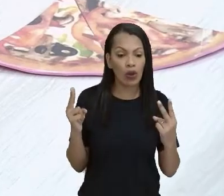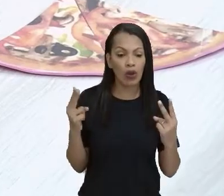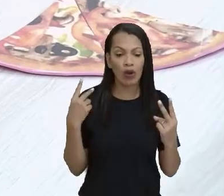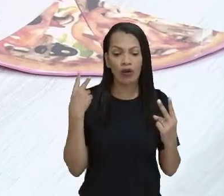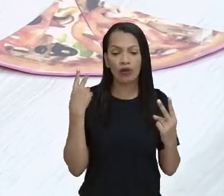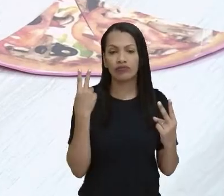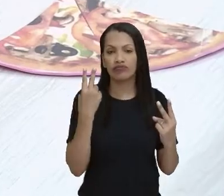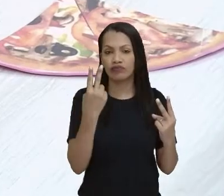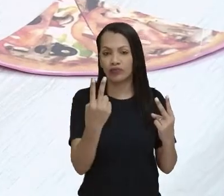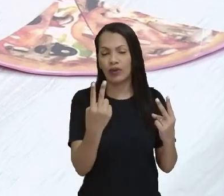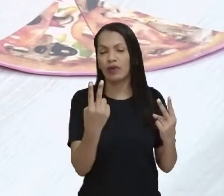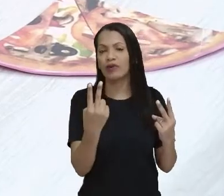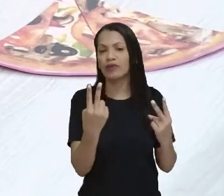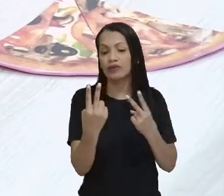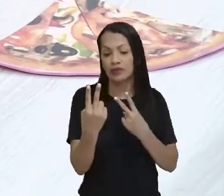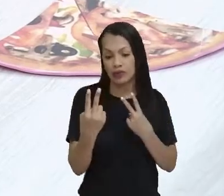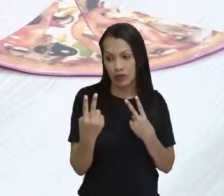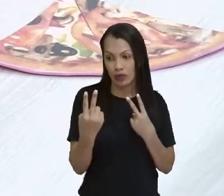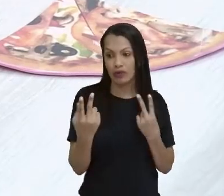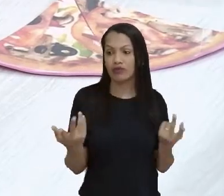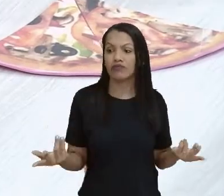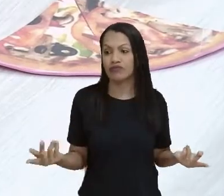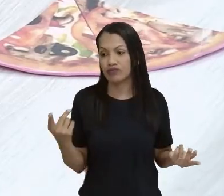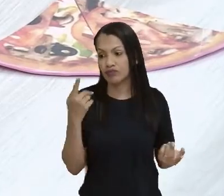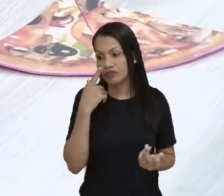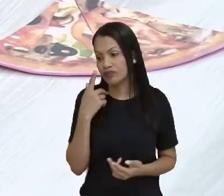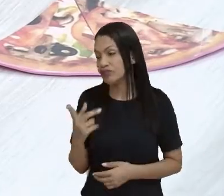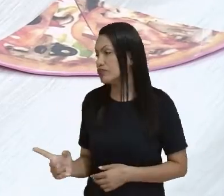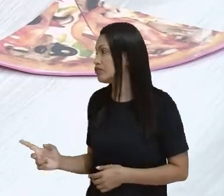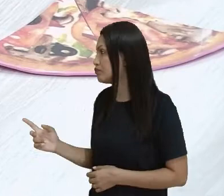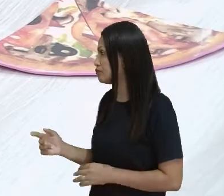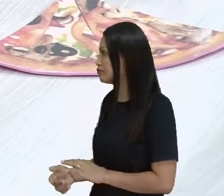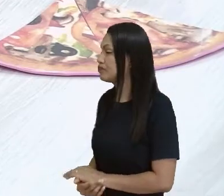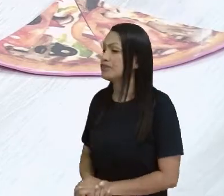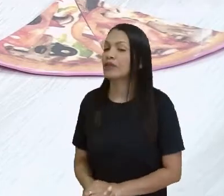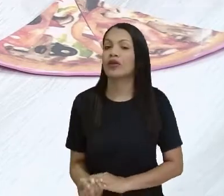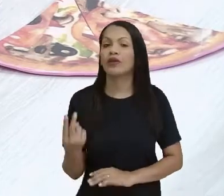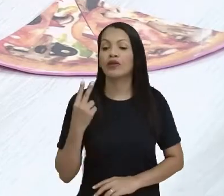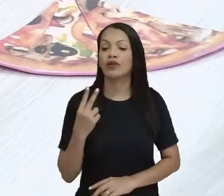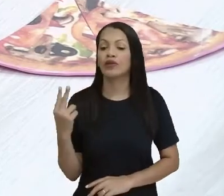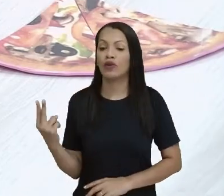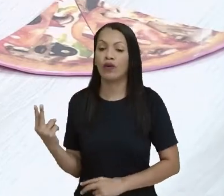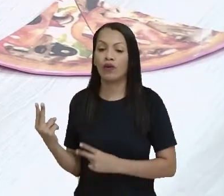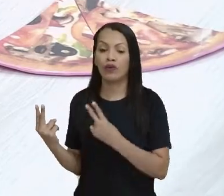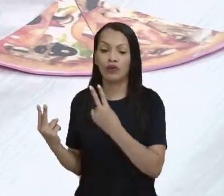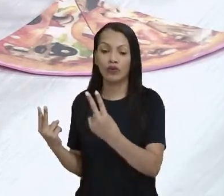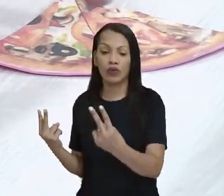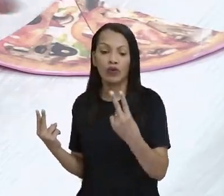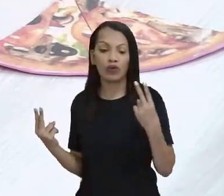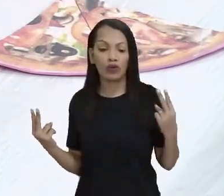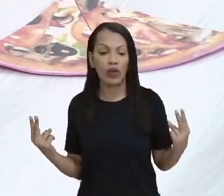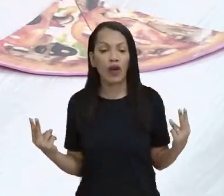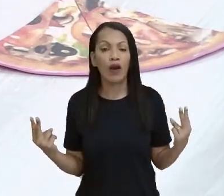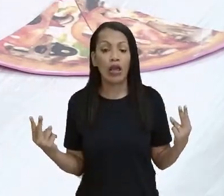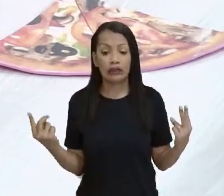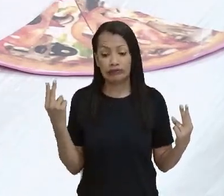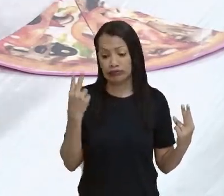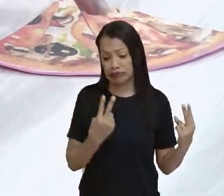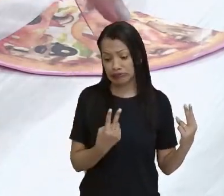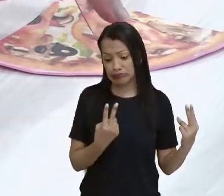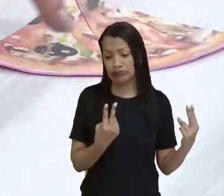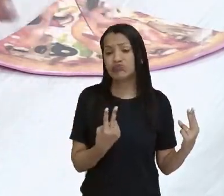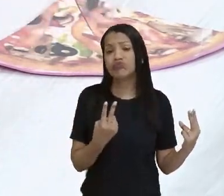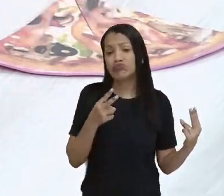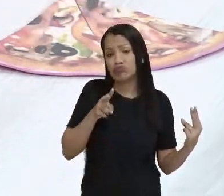2, vão sobrar aqui, ó, 2 fatias, tá? Porque aqui, para que